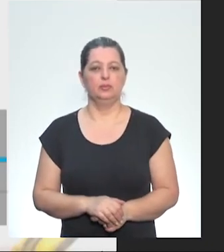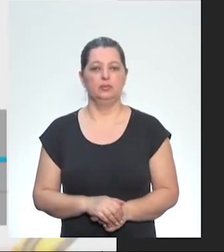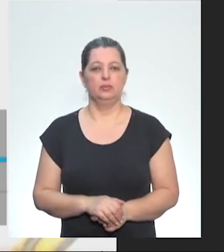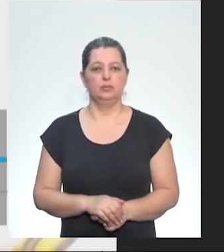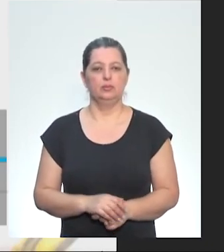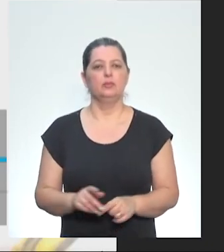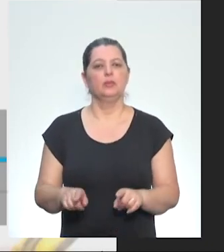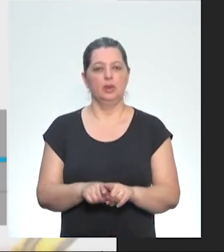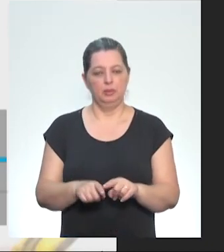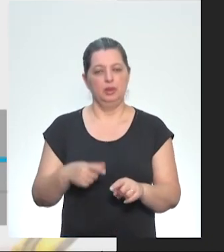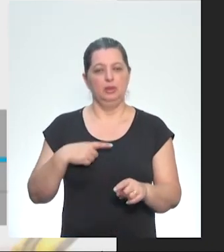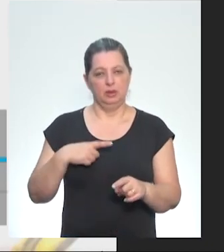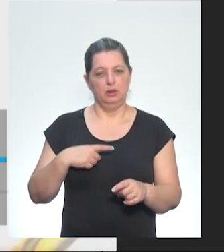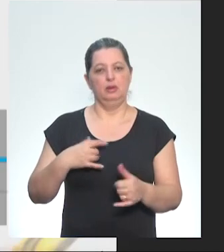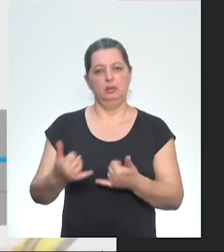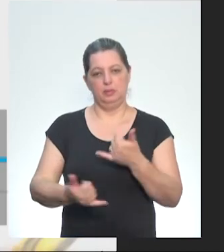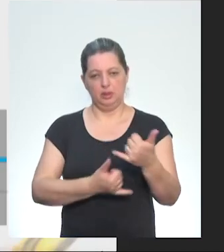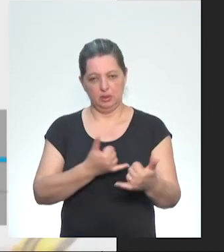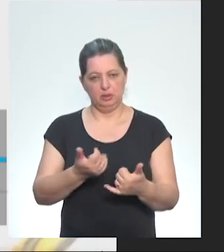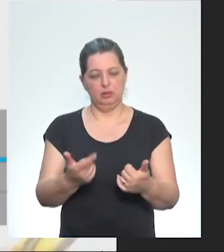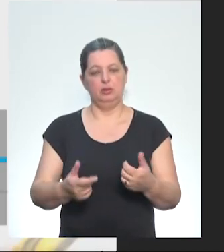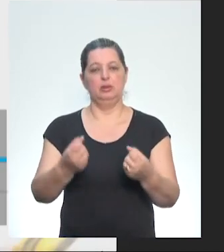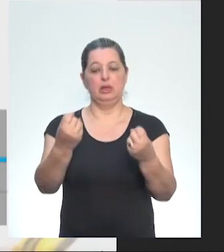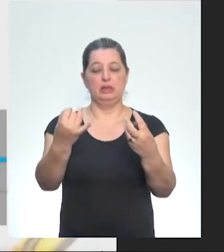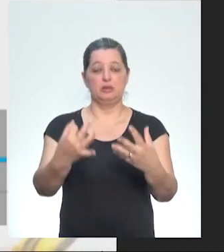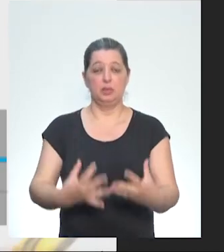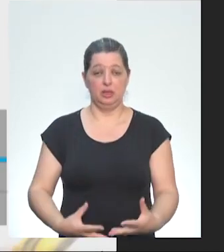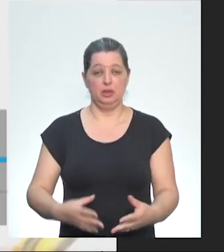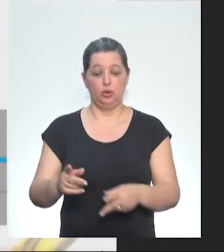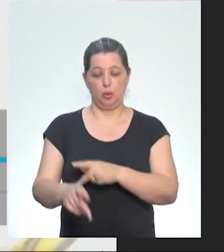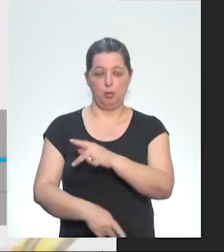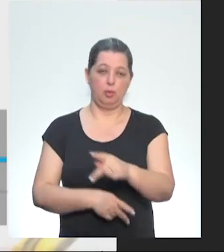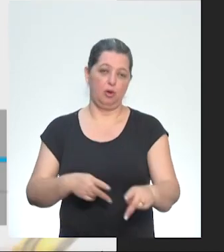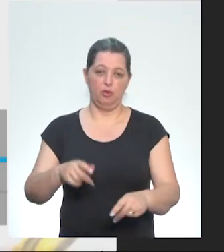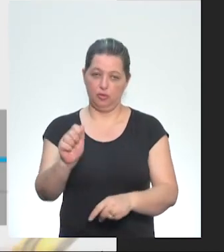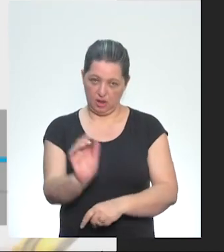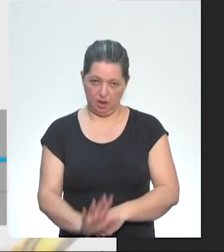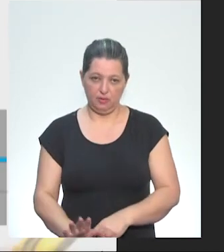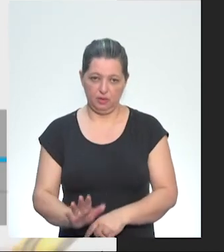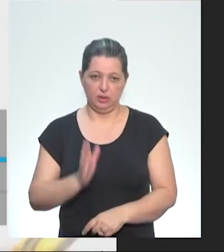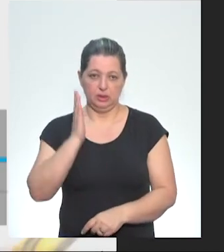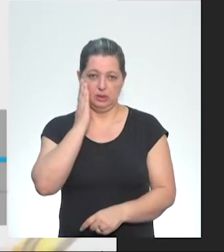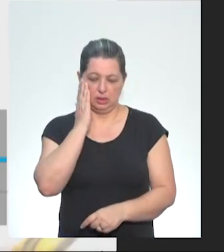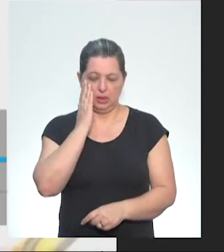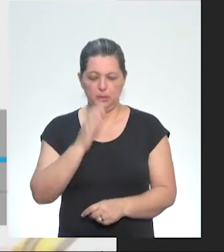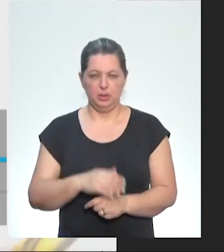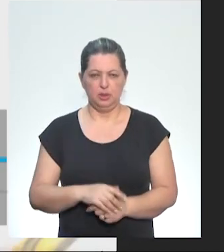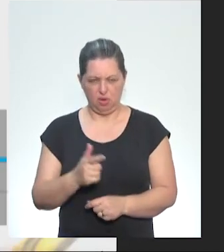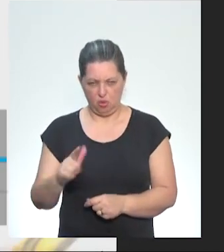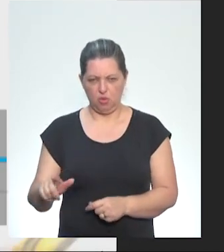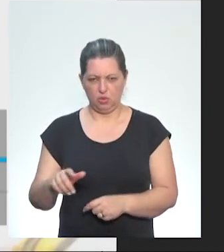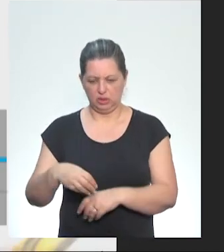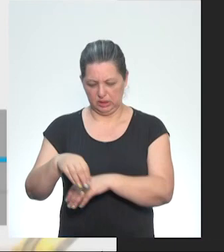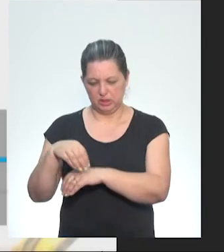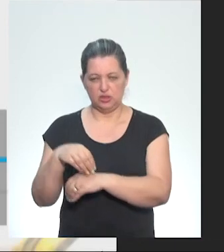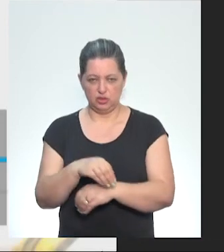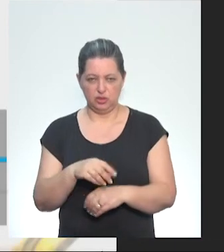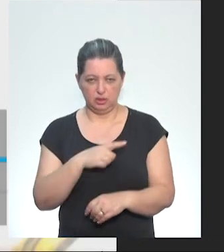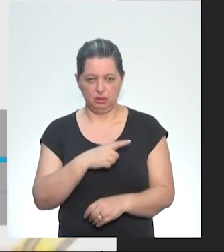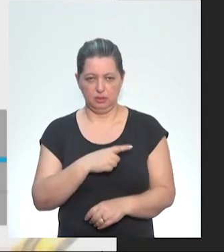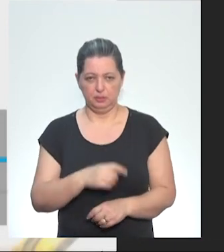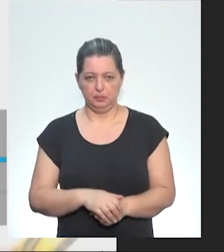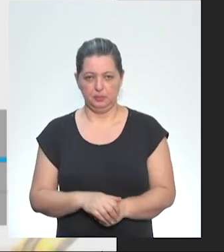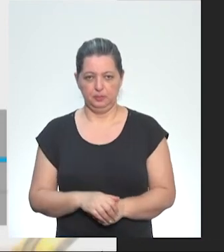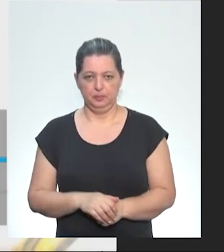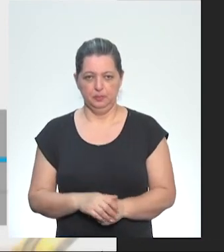Disque Quilombola, que fala um pouco sobre essas brincadeiras, sobre esses jogos. Você sabe um pouco mais, professora Chile, para passar para a gente essas, sobre